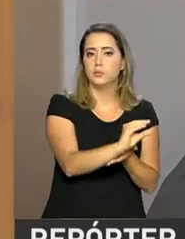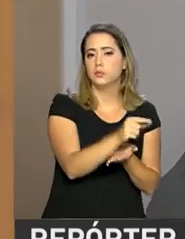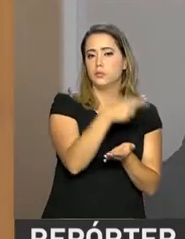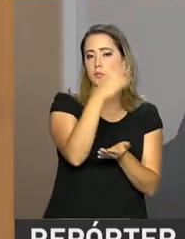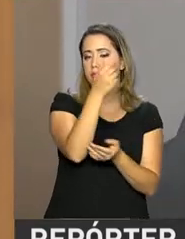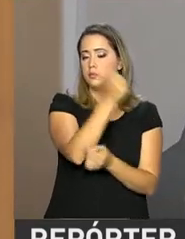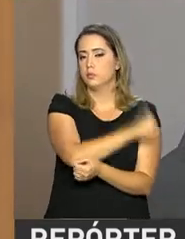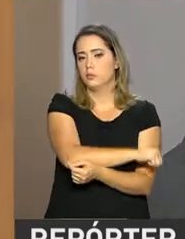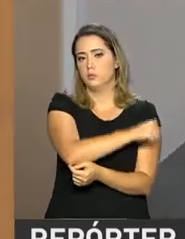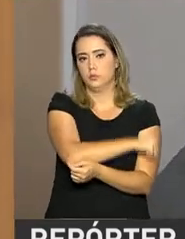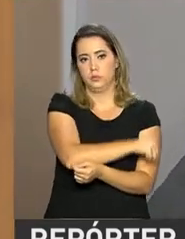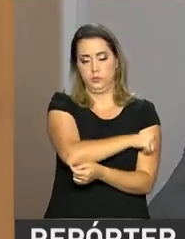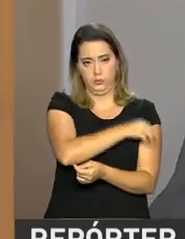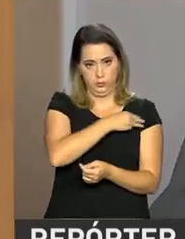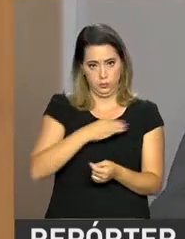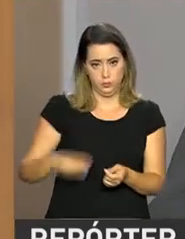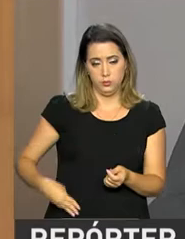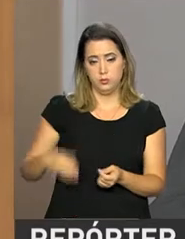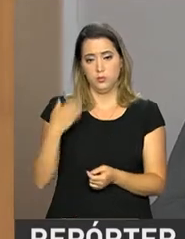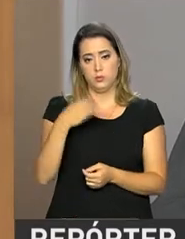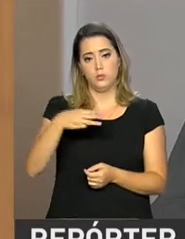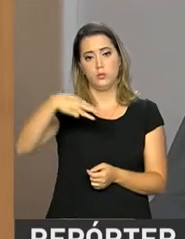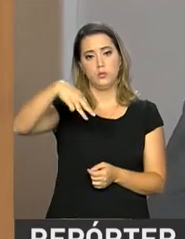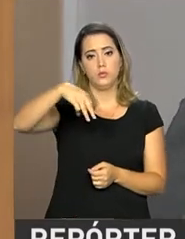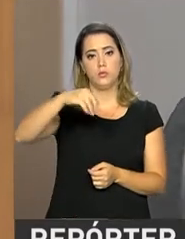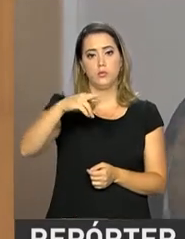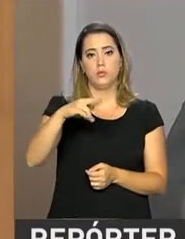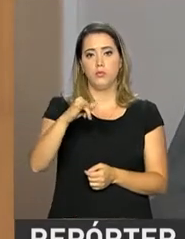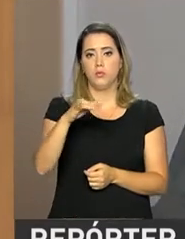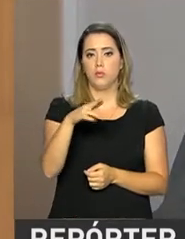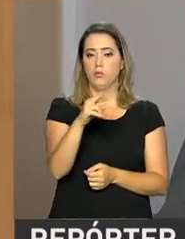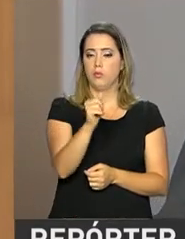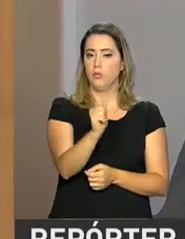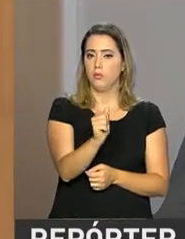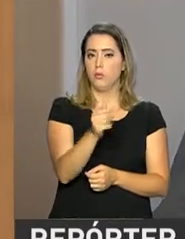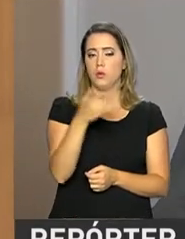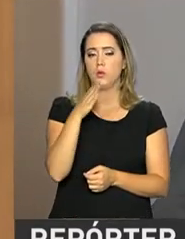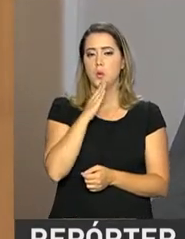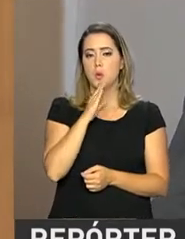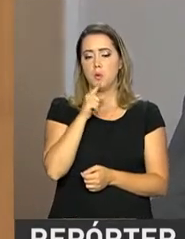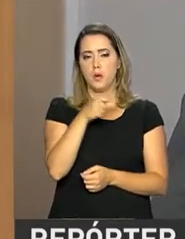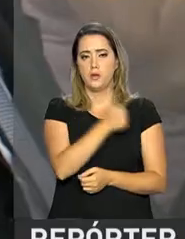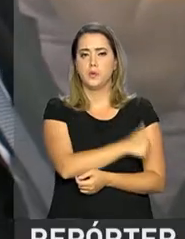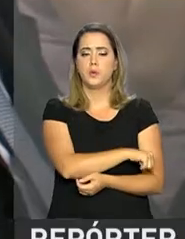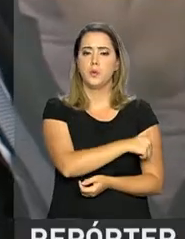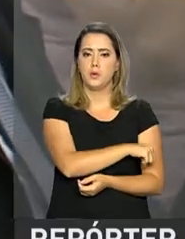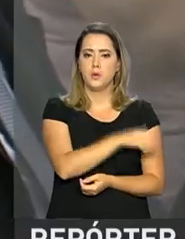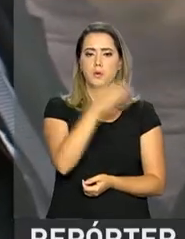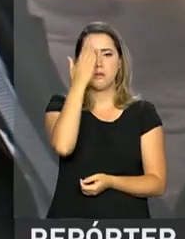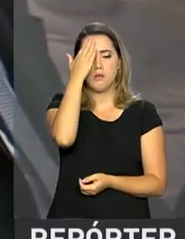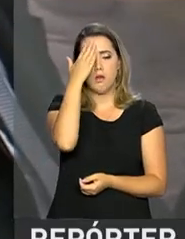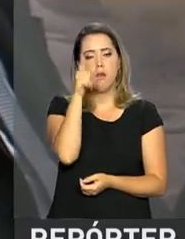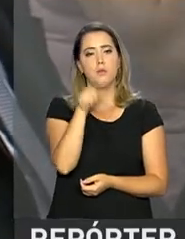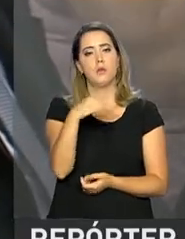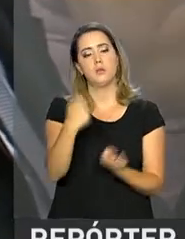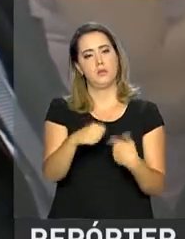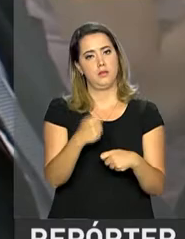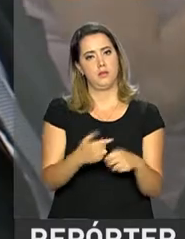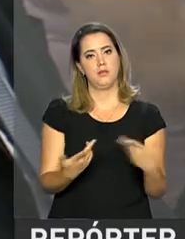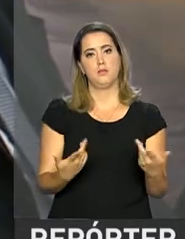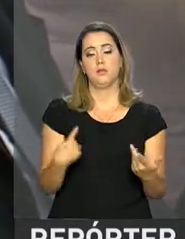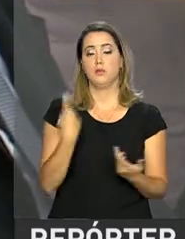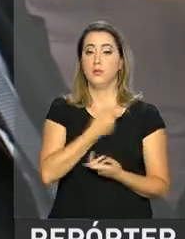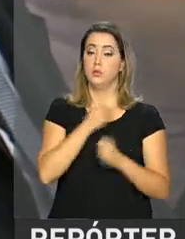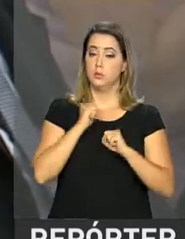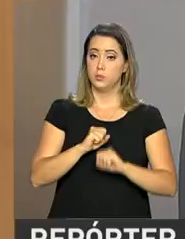o conhece muito bem o estado do rio de janeiro ea cidade do rio de janeiro é para que nós possamos